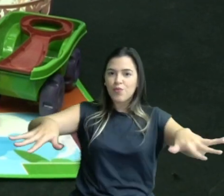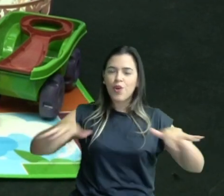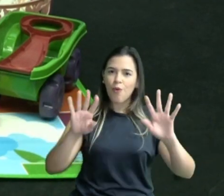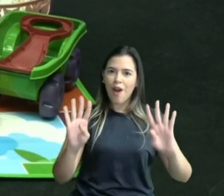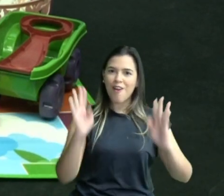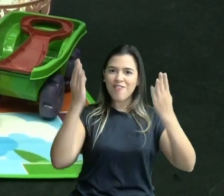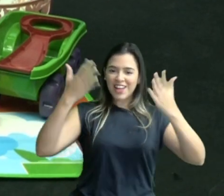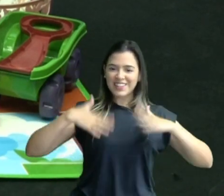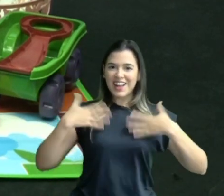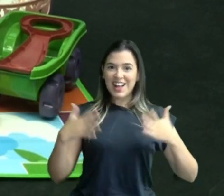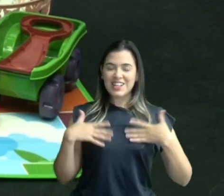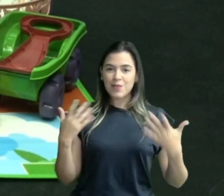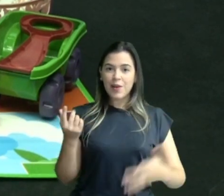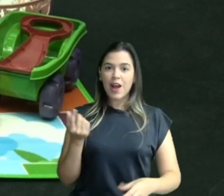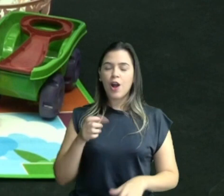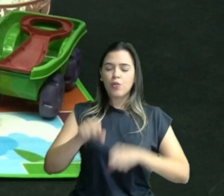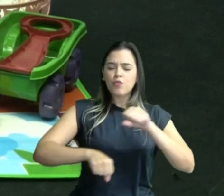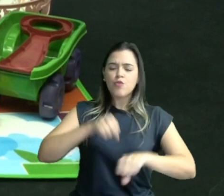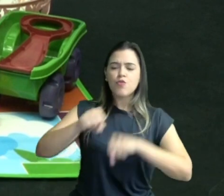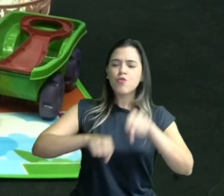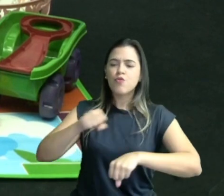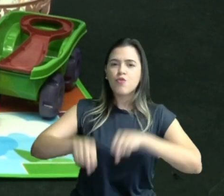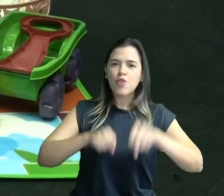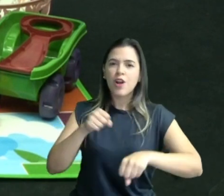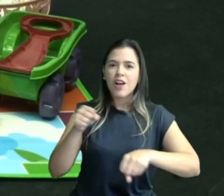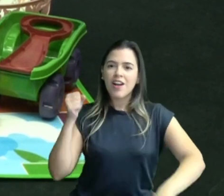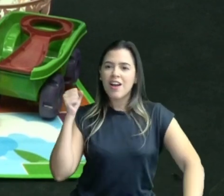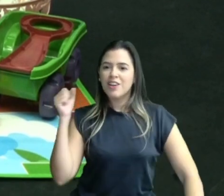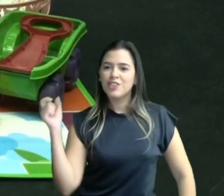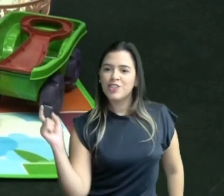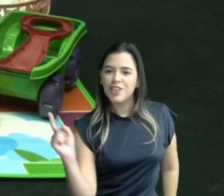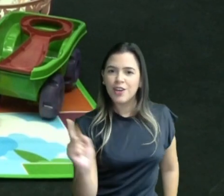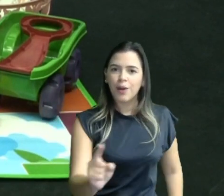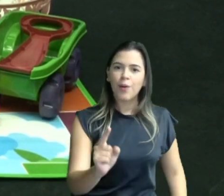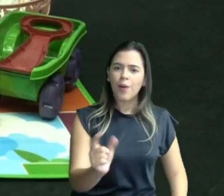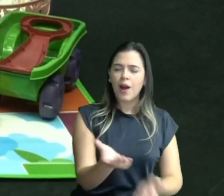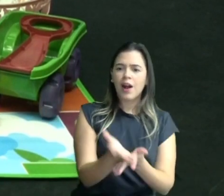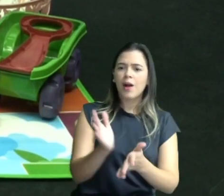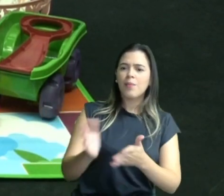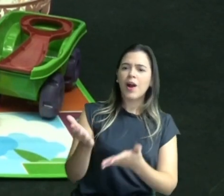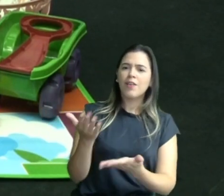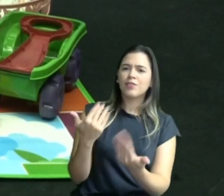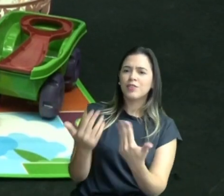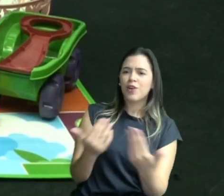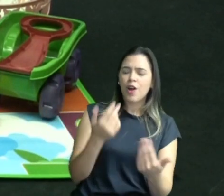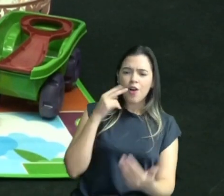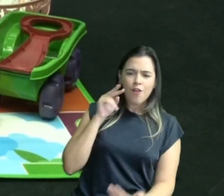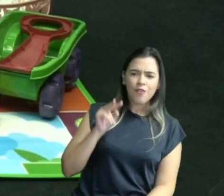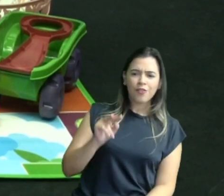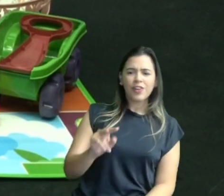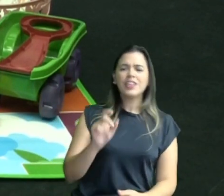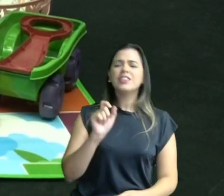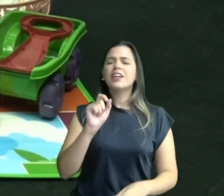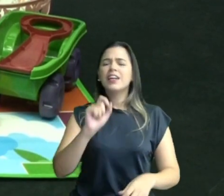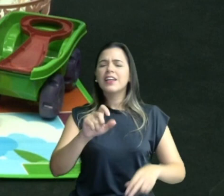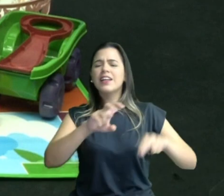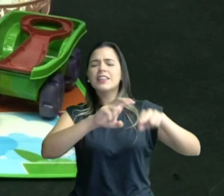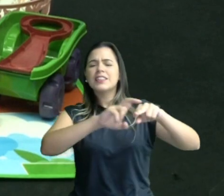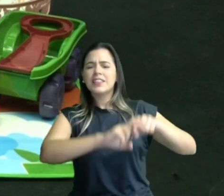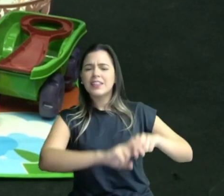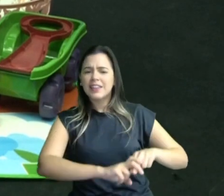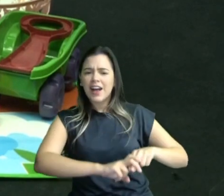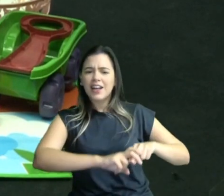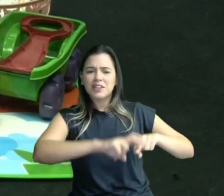acontecia quando ele chegou pedalando acabava de conversar Vejam Só quem está sentado bem no degrau da entrada